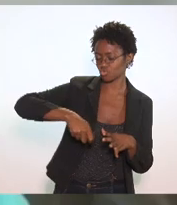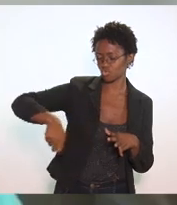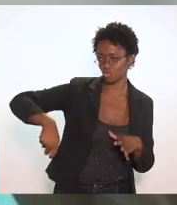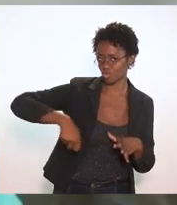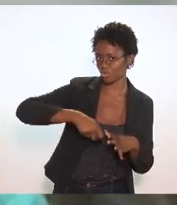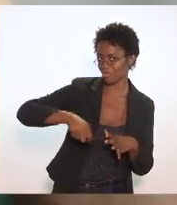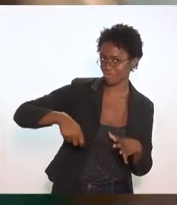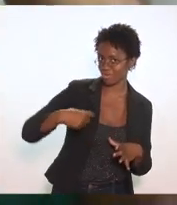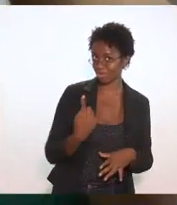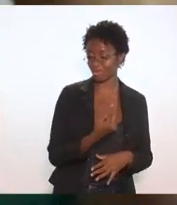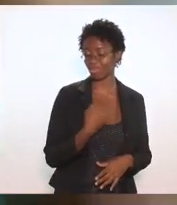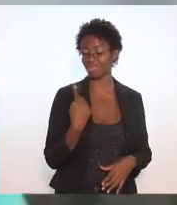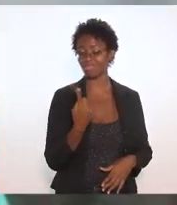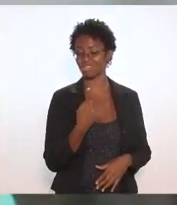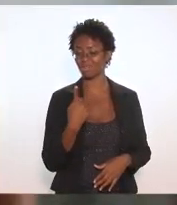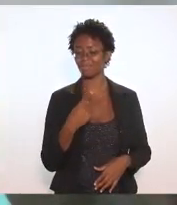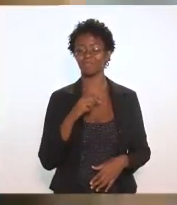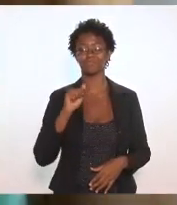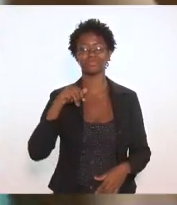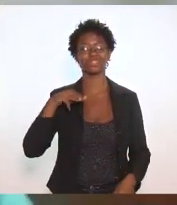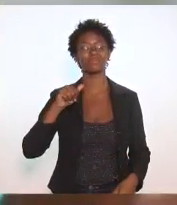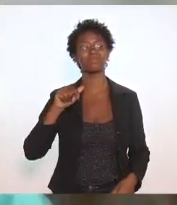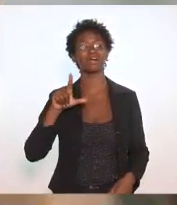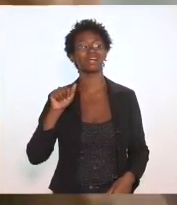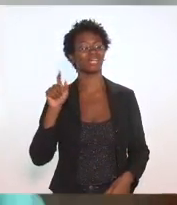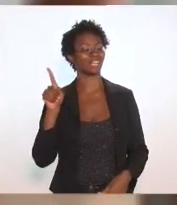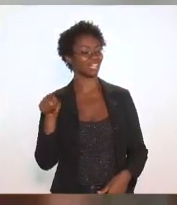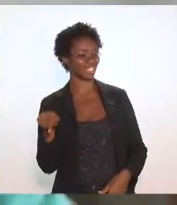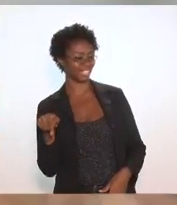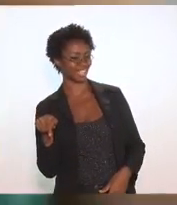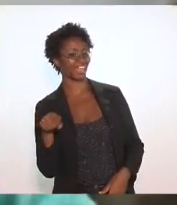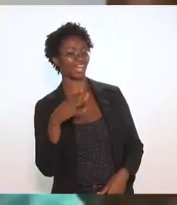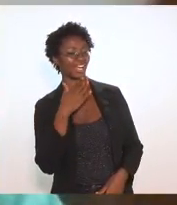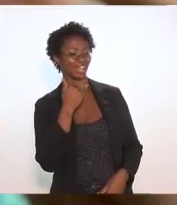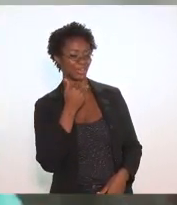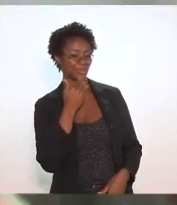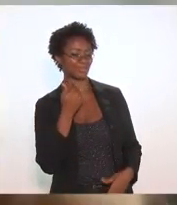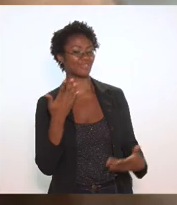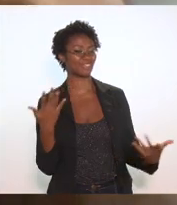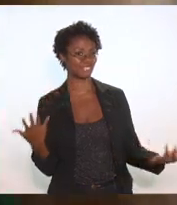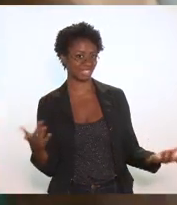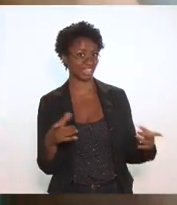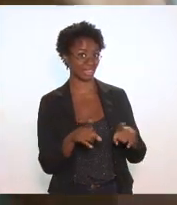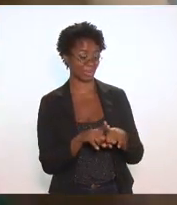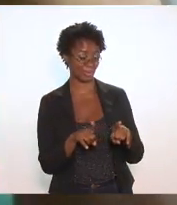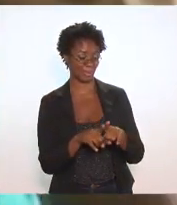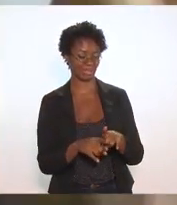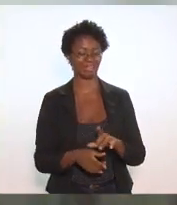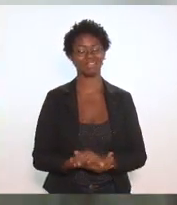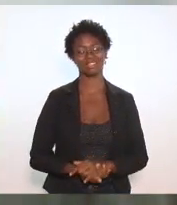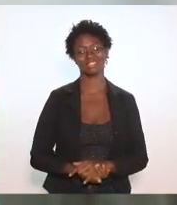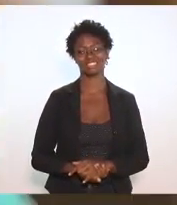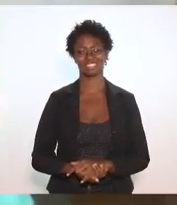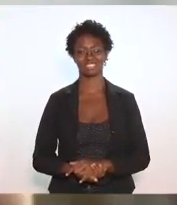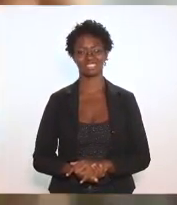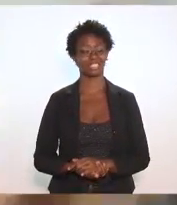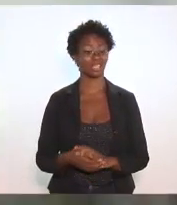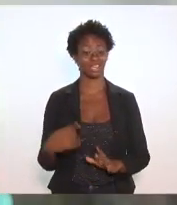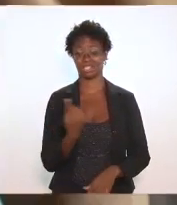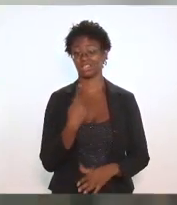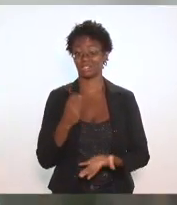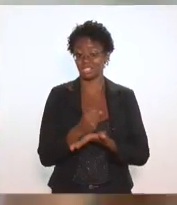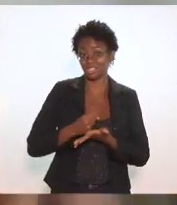né? Amalá, né? Amalá é do culto também, né? Então, está na nossa raiz